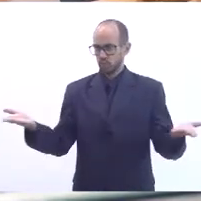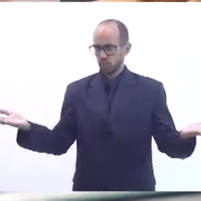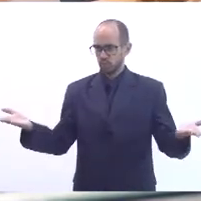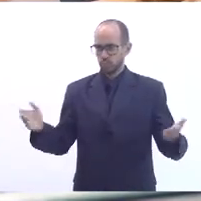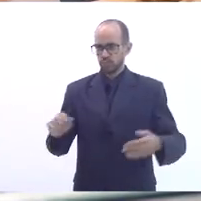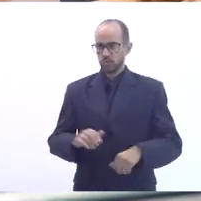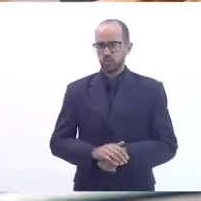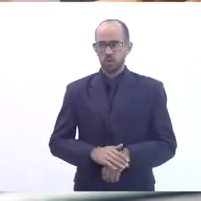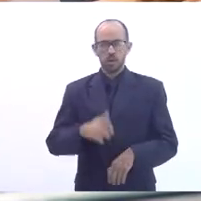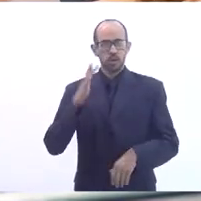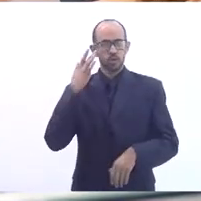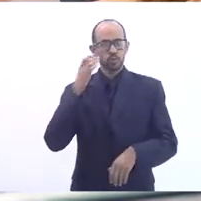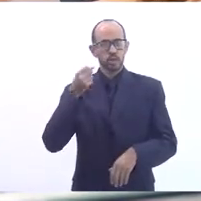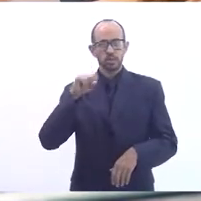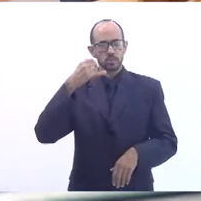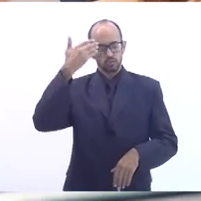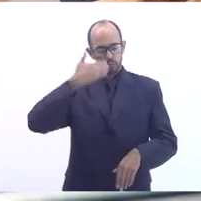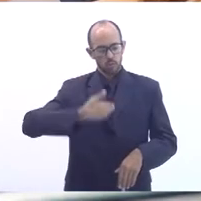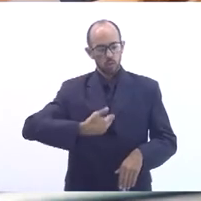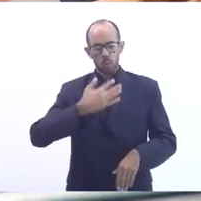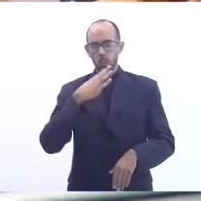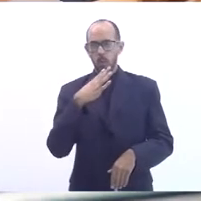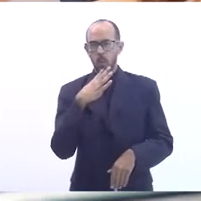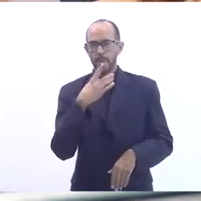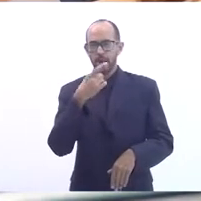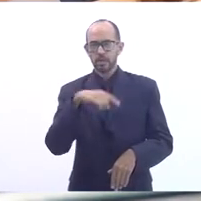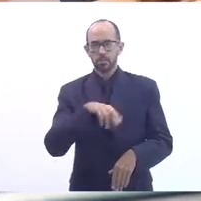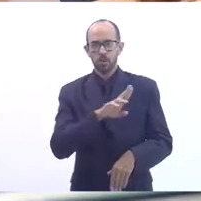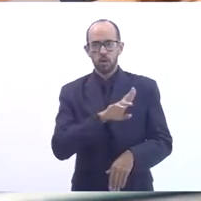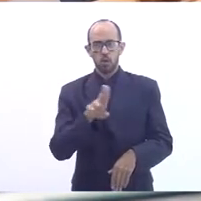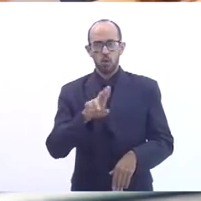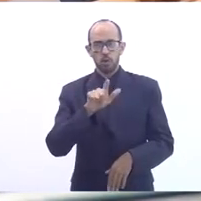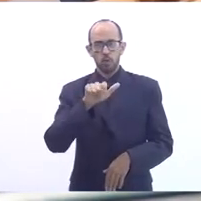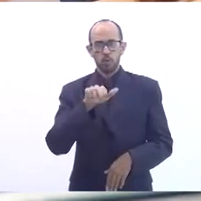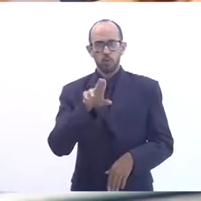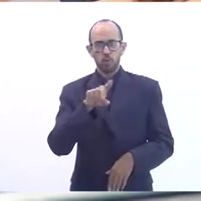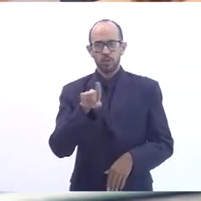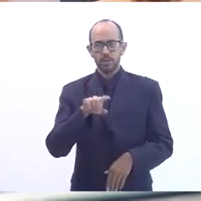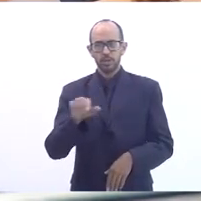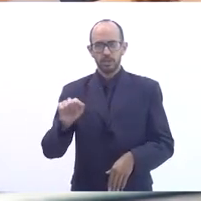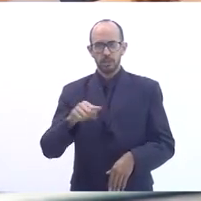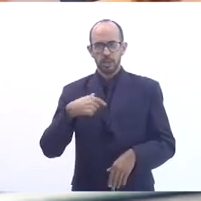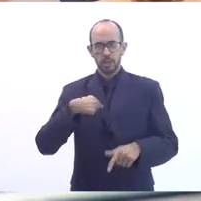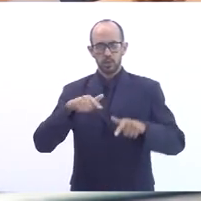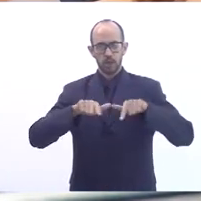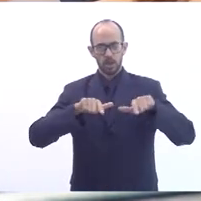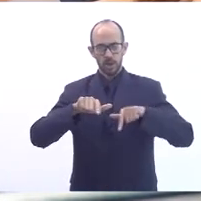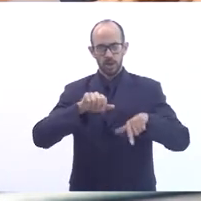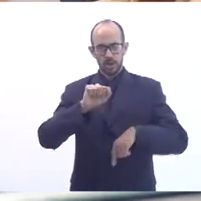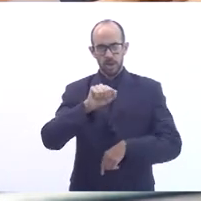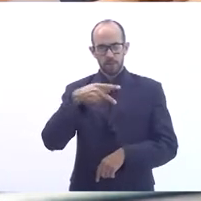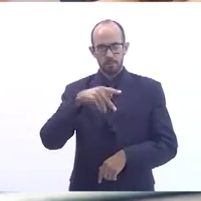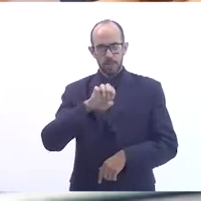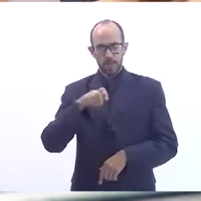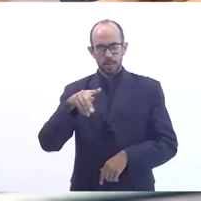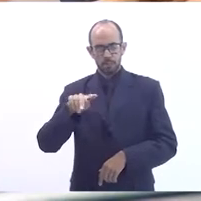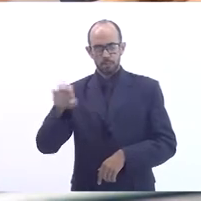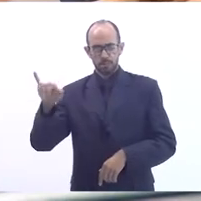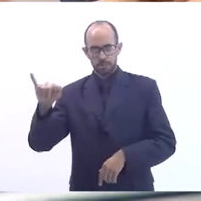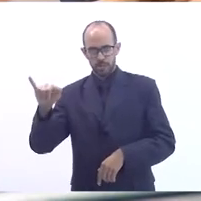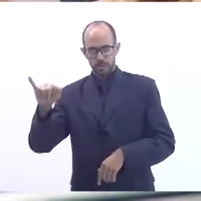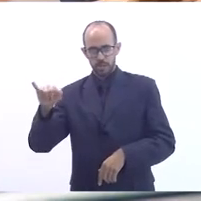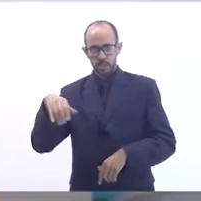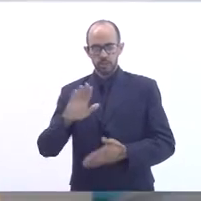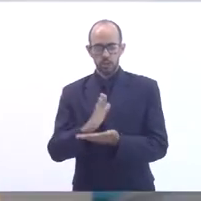não sei se vocês me conhecem mas eu chamo me chamou Isa Braga passa seu trabalho lá Pepe esse ano alguns anos eu tô